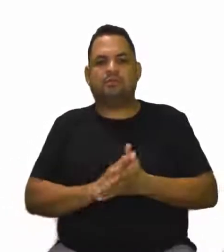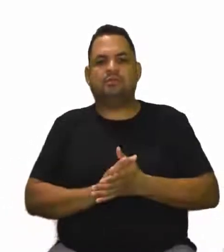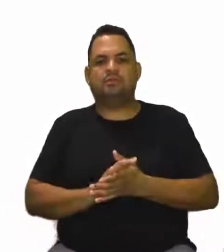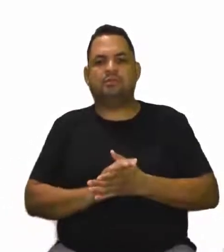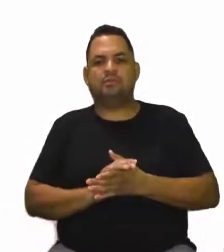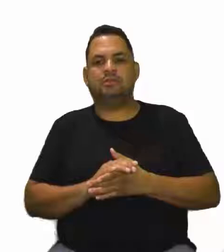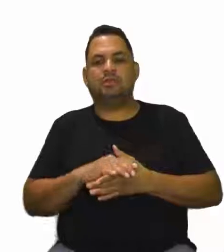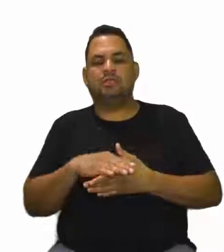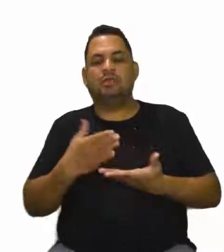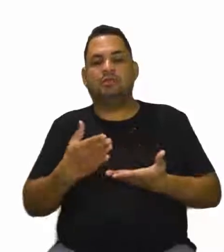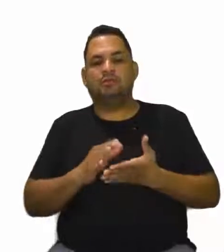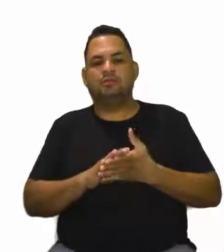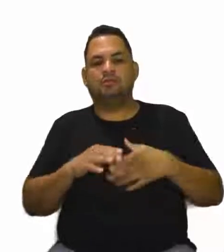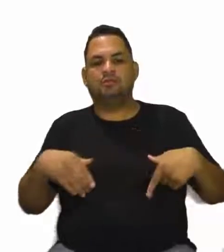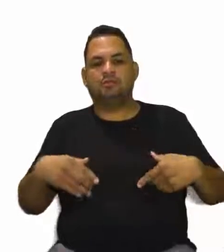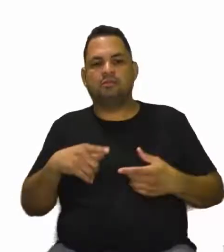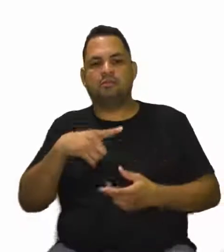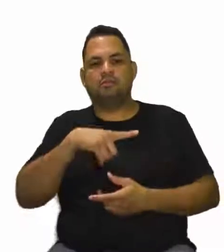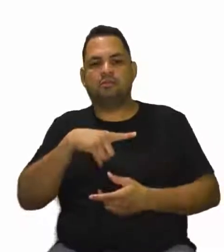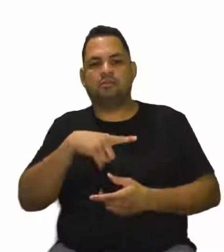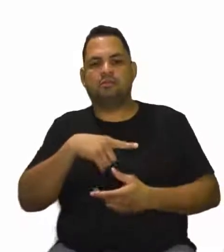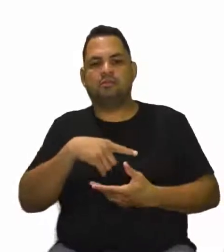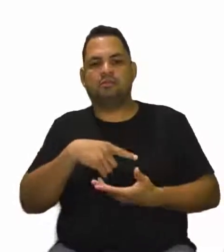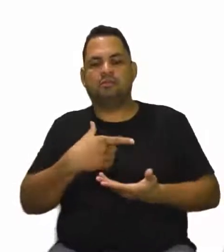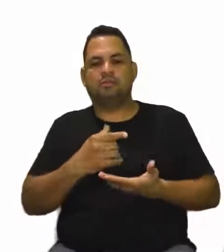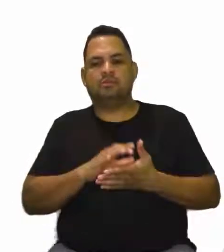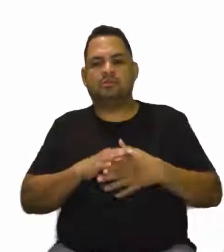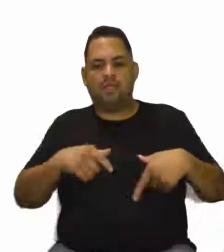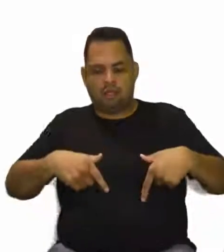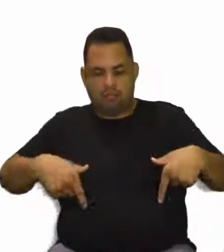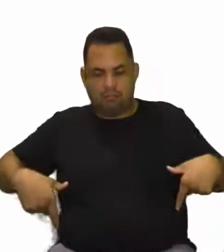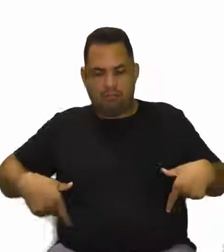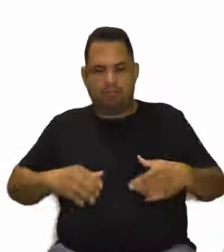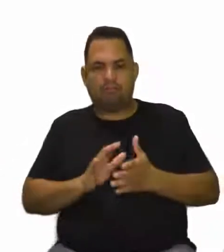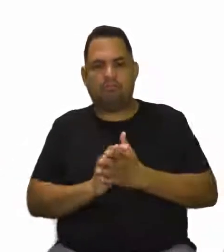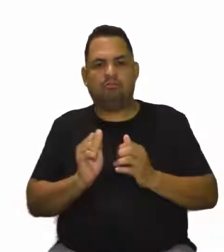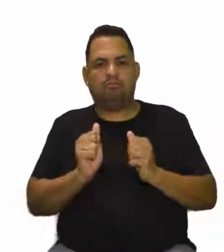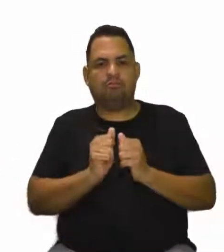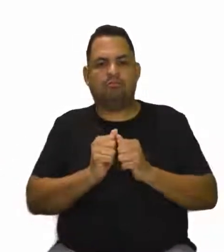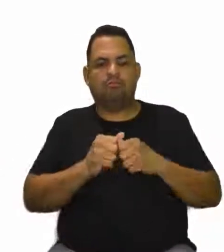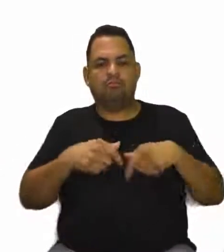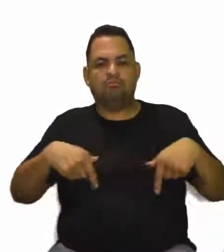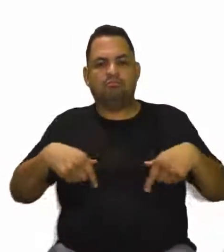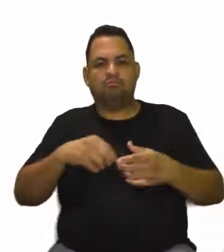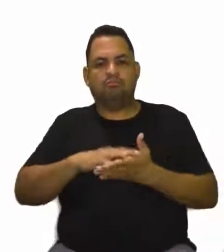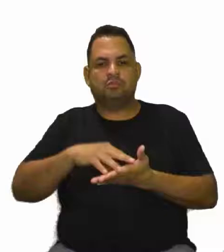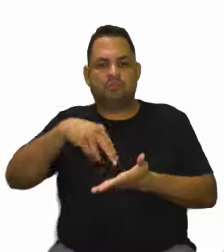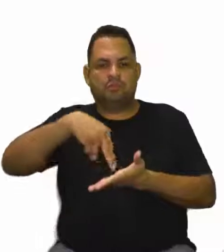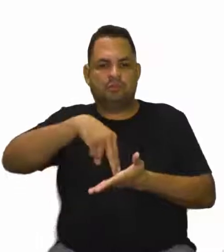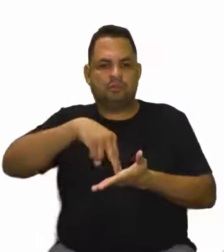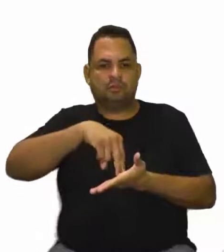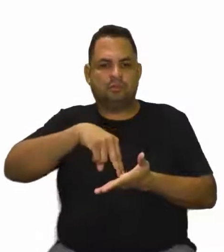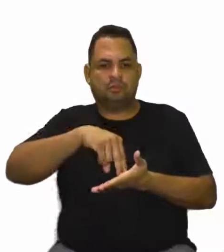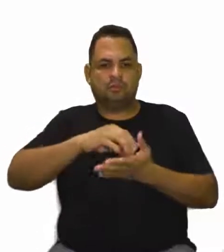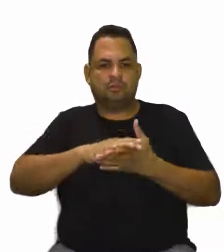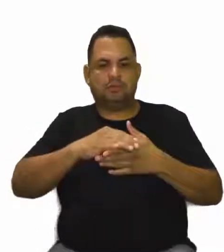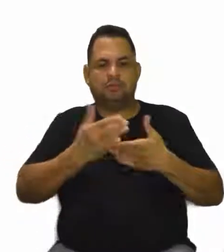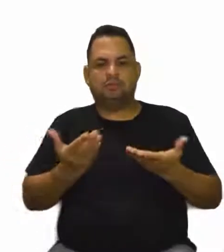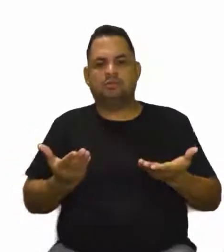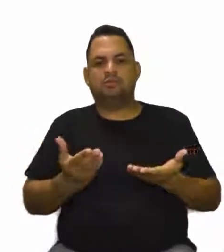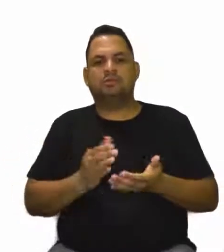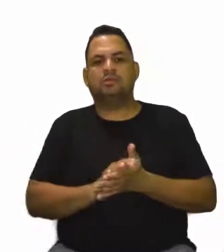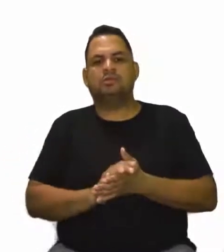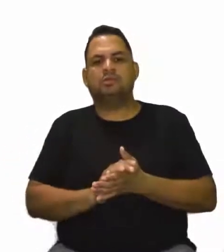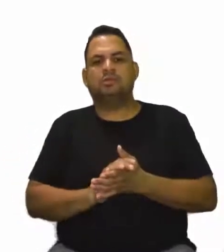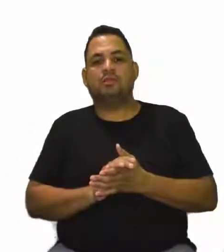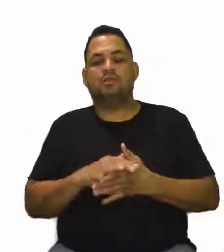dos quadris, ali a região onde tem o lombo pélvico e os quadris, próximo ali os membros inferiores e o tronco.